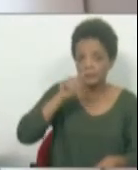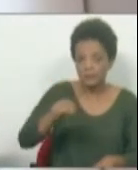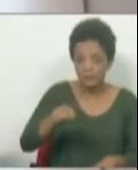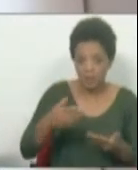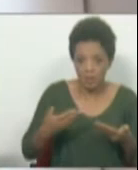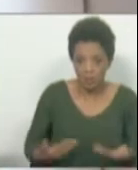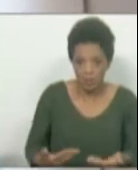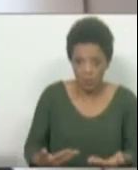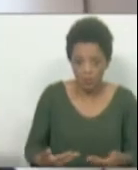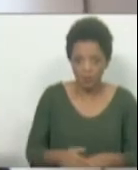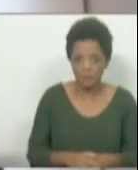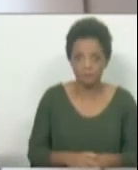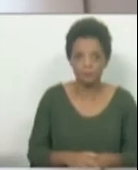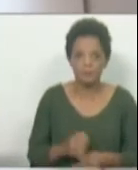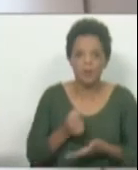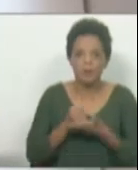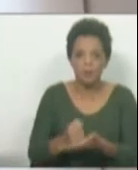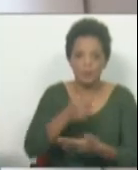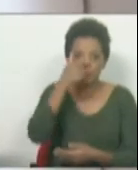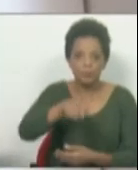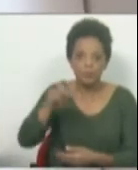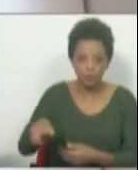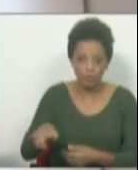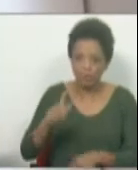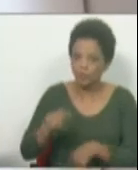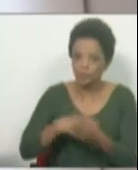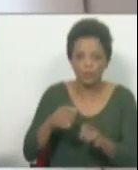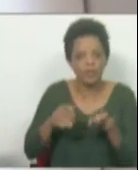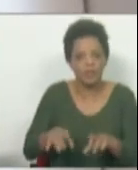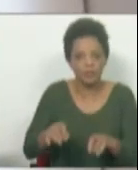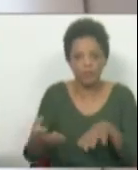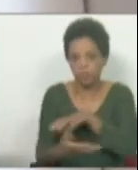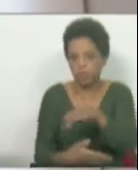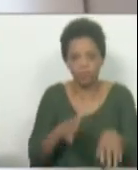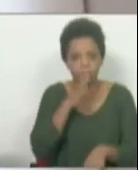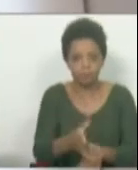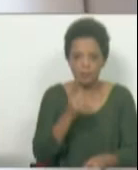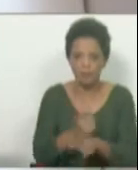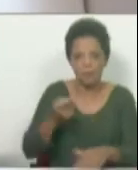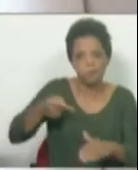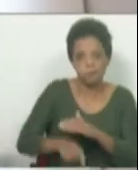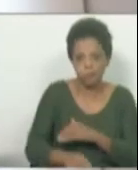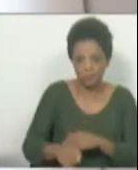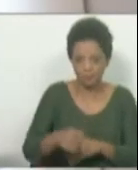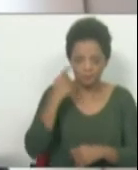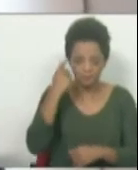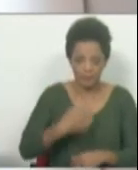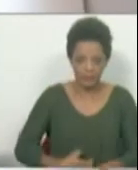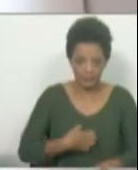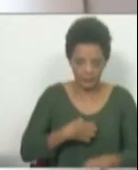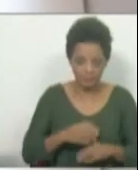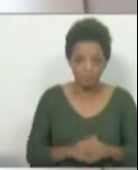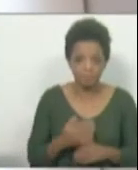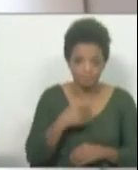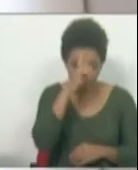agora disposto a apoiar as pessoas, não conseguirá evitar essa recessão, nem que ela seja mais profunda do que necessitaria. Eu lembro-me